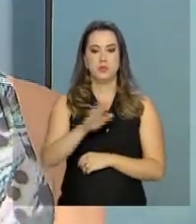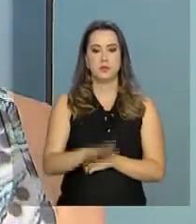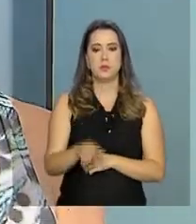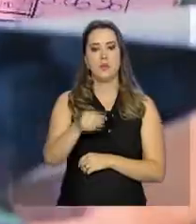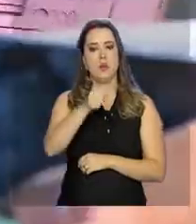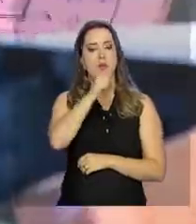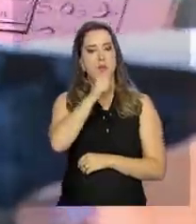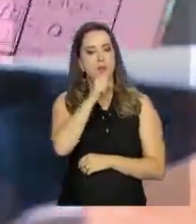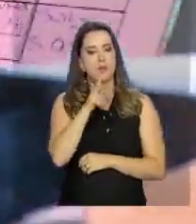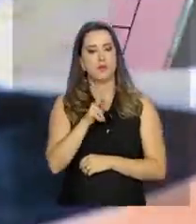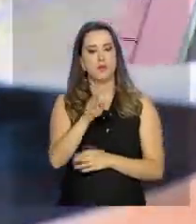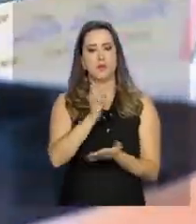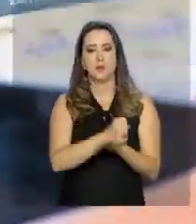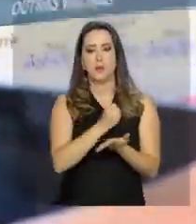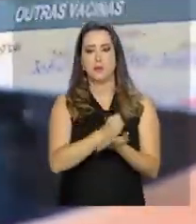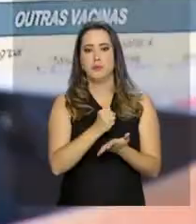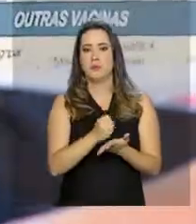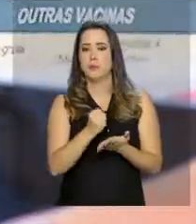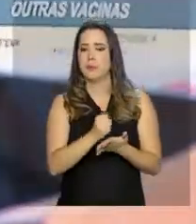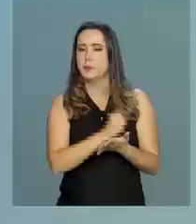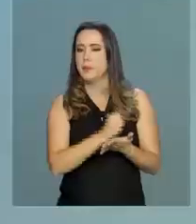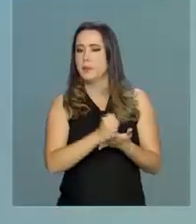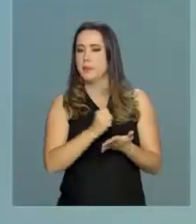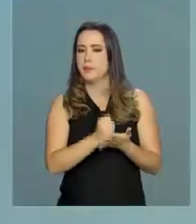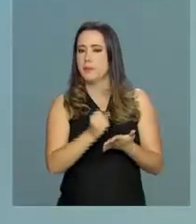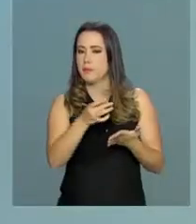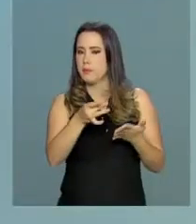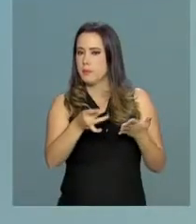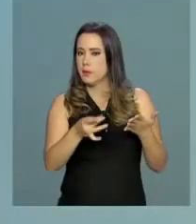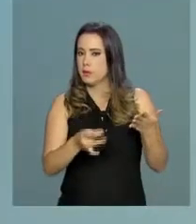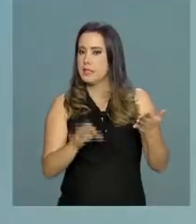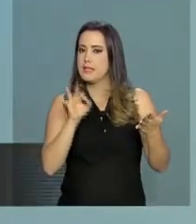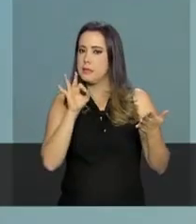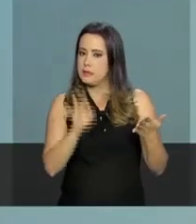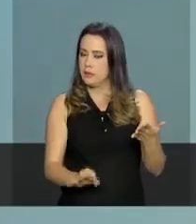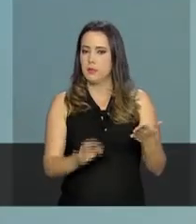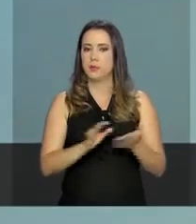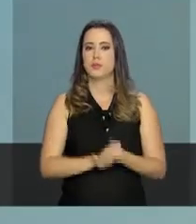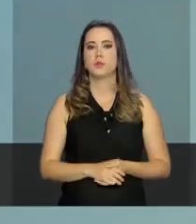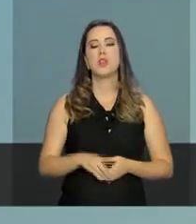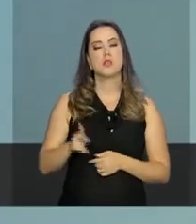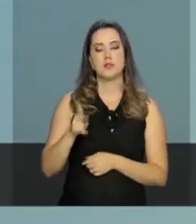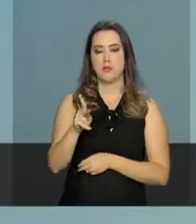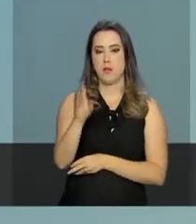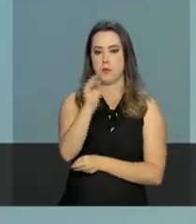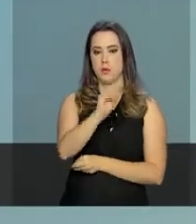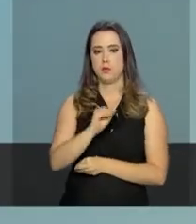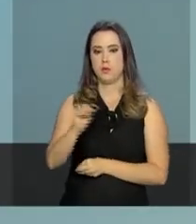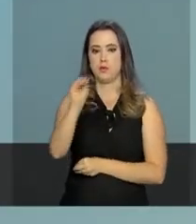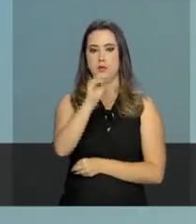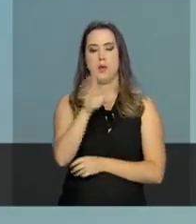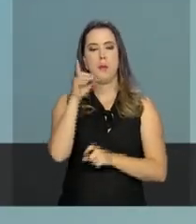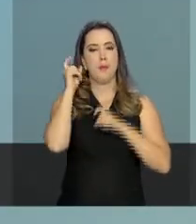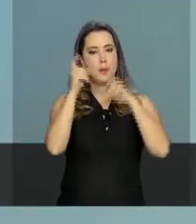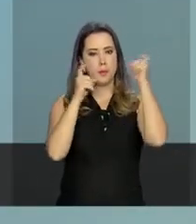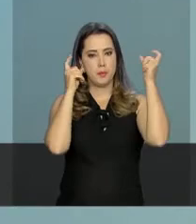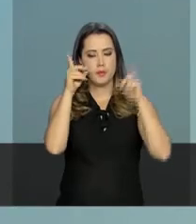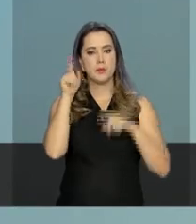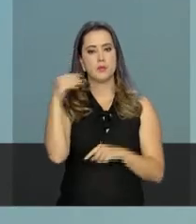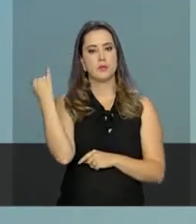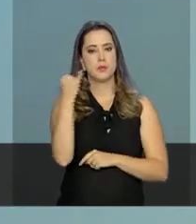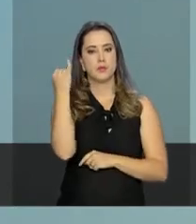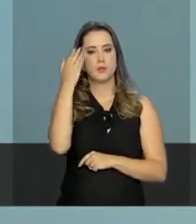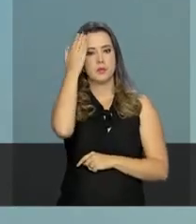a carteira de vacinação do garoto em dia a gente tem esse cuidado desde que ele nasceu nessa preocupação que a gente